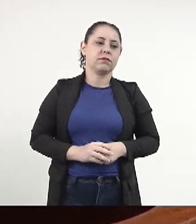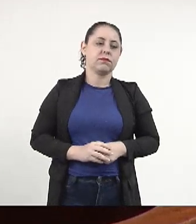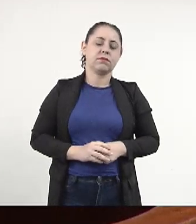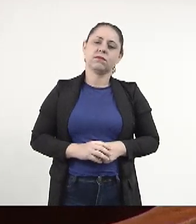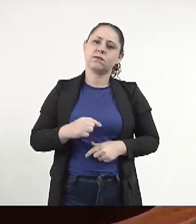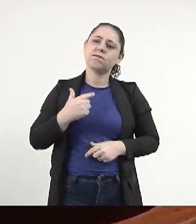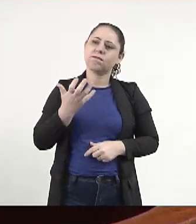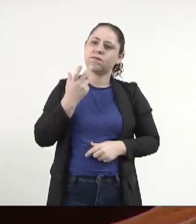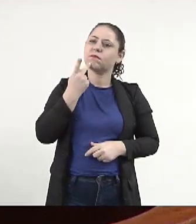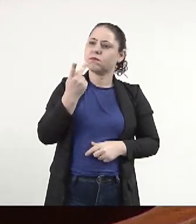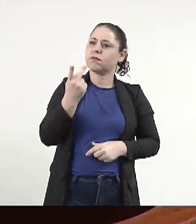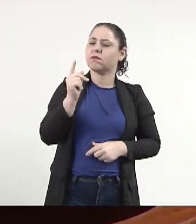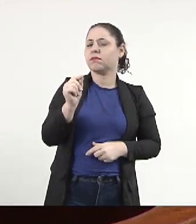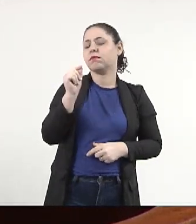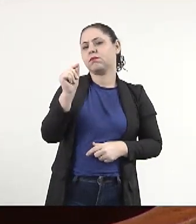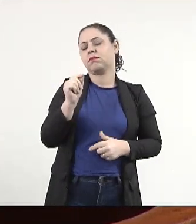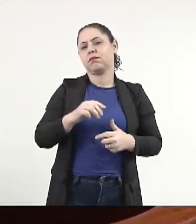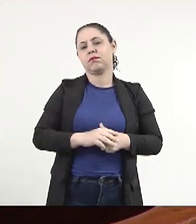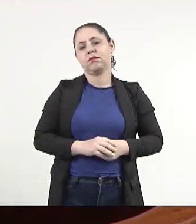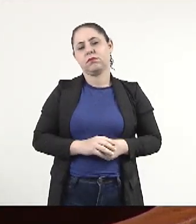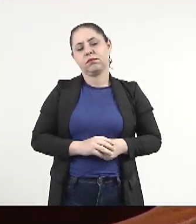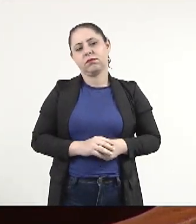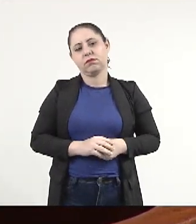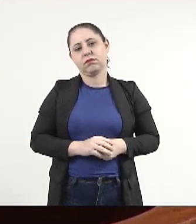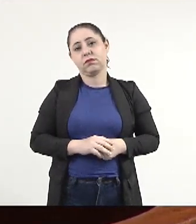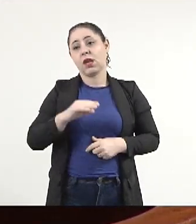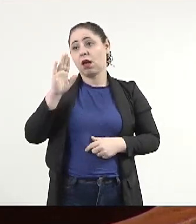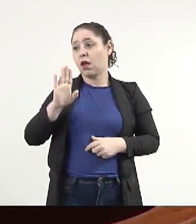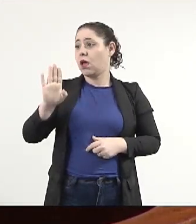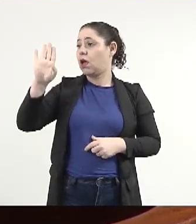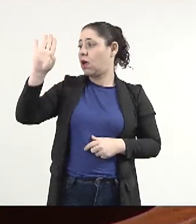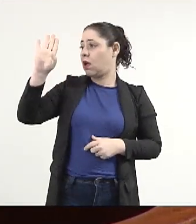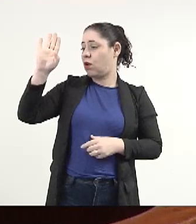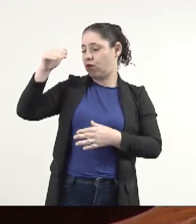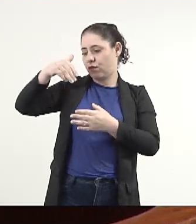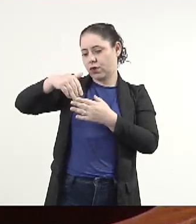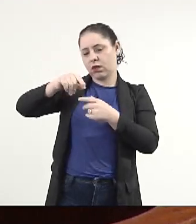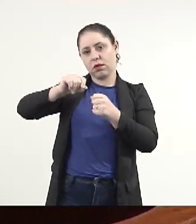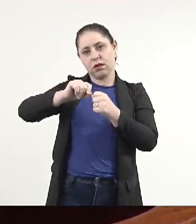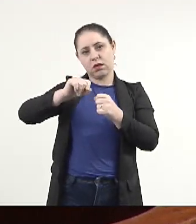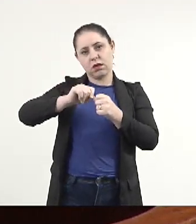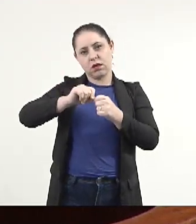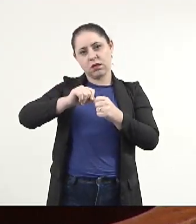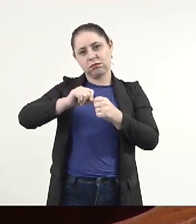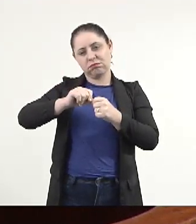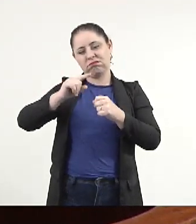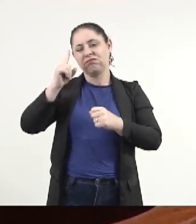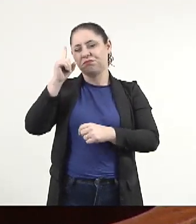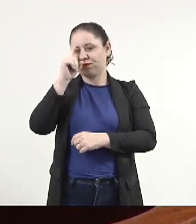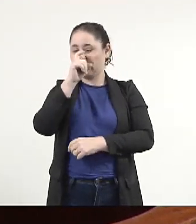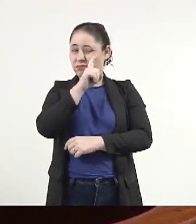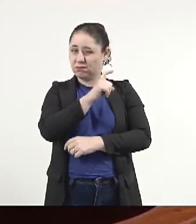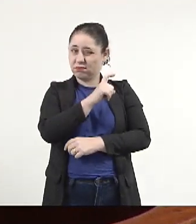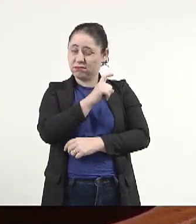eu queria dizer que a campanha eleitoral está se tornando bastante complicada.